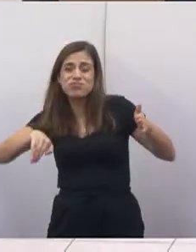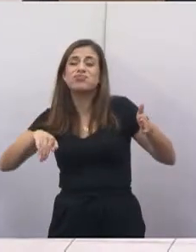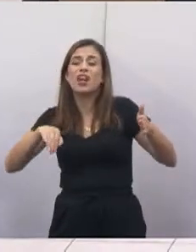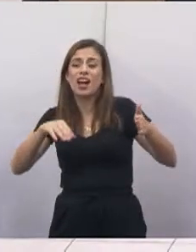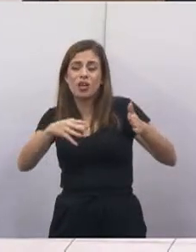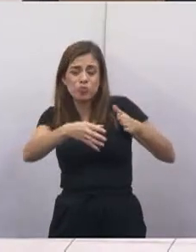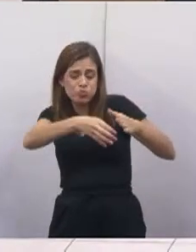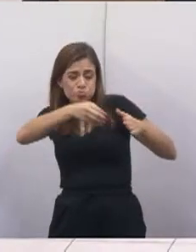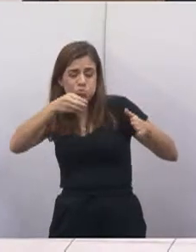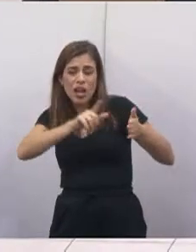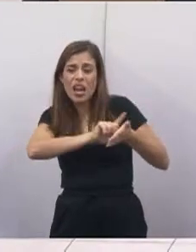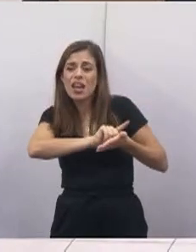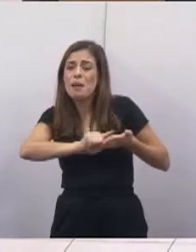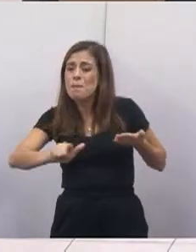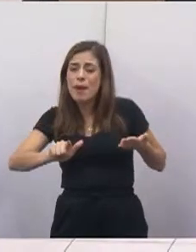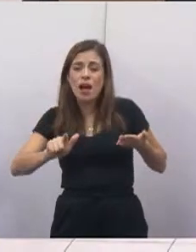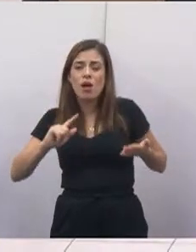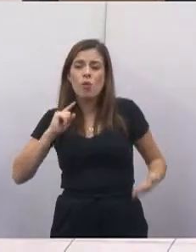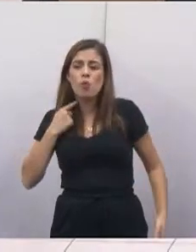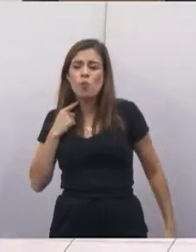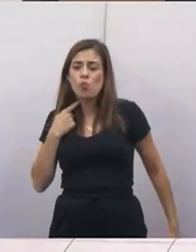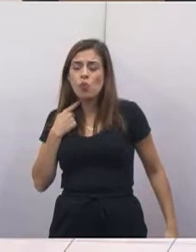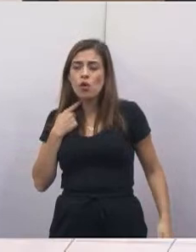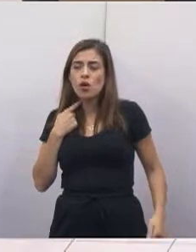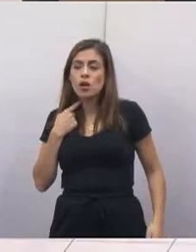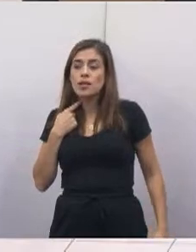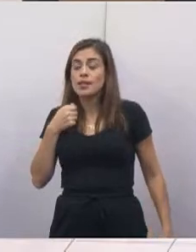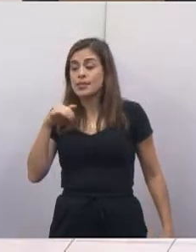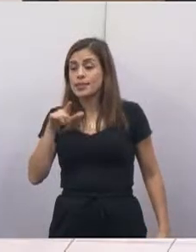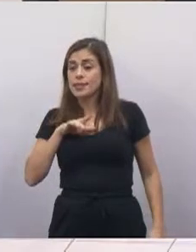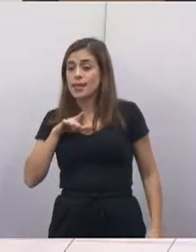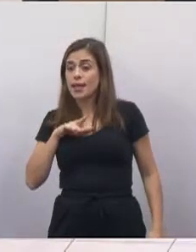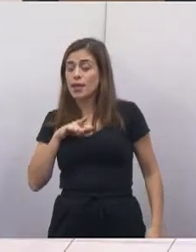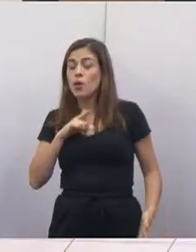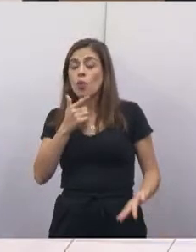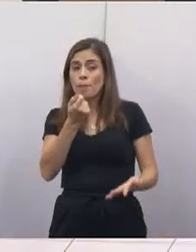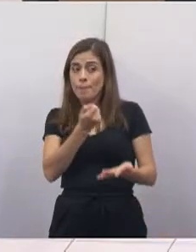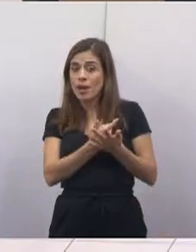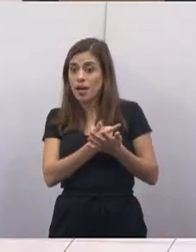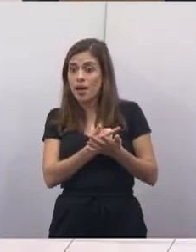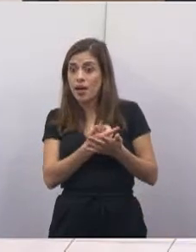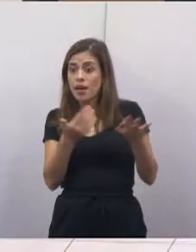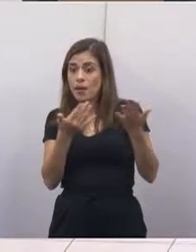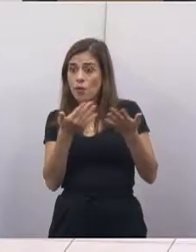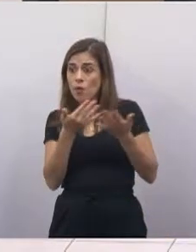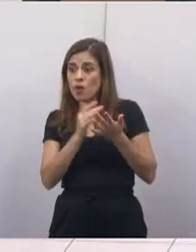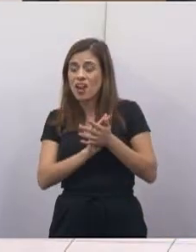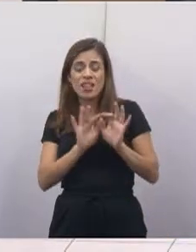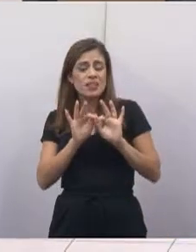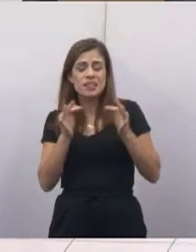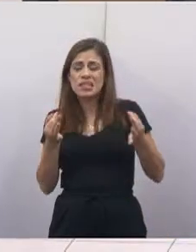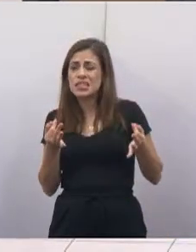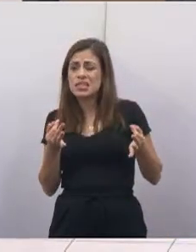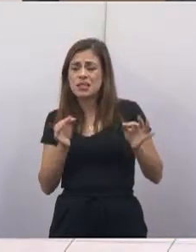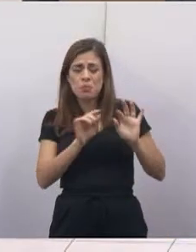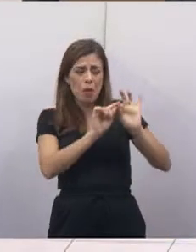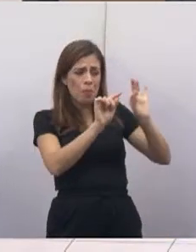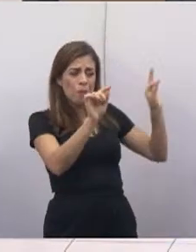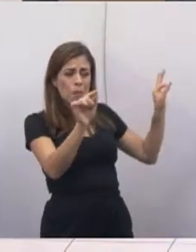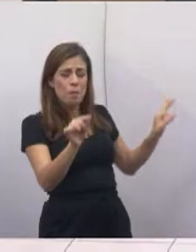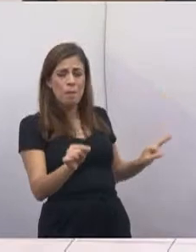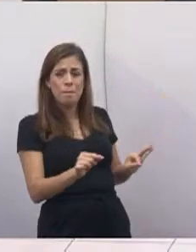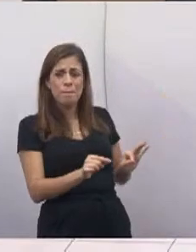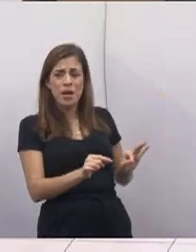Se você tem um gasto agora para colocar uma tela, é uma tela super simples que você pega a tela, coloca e parafusa ali.